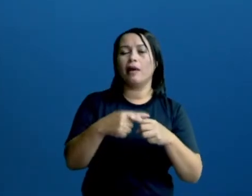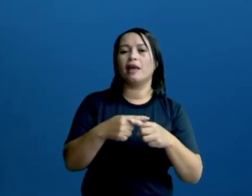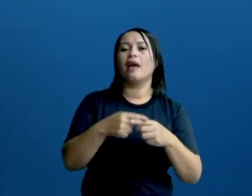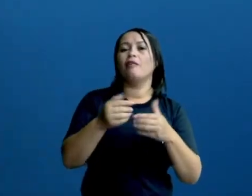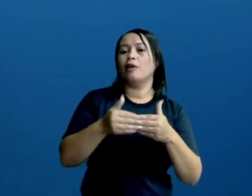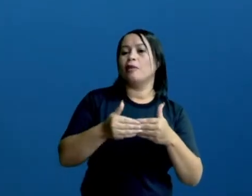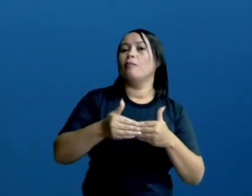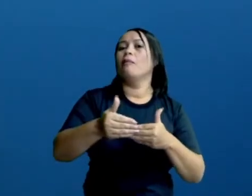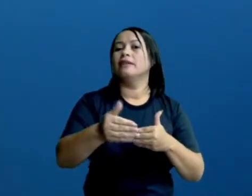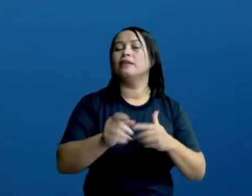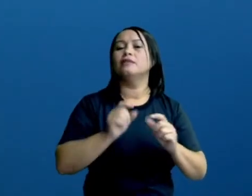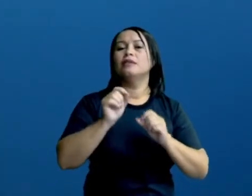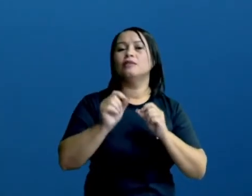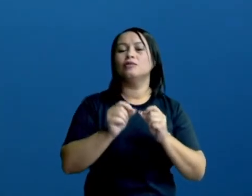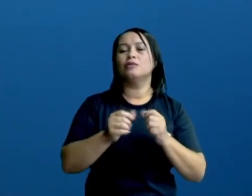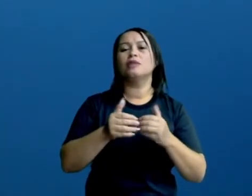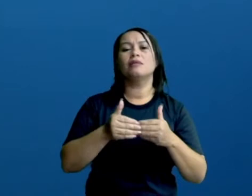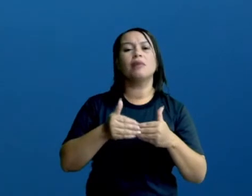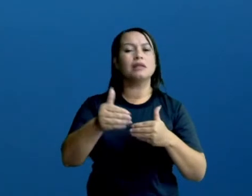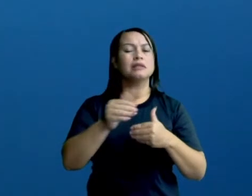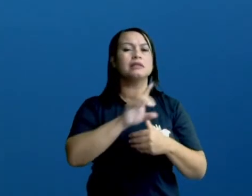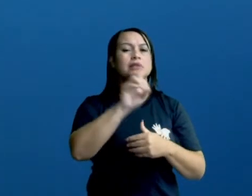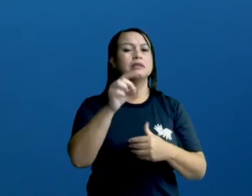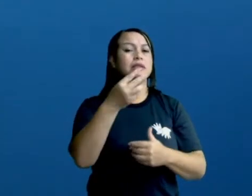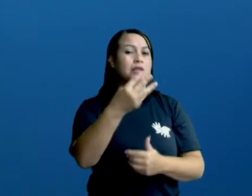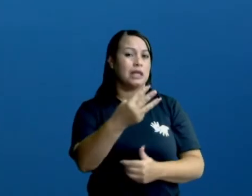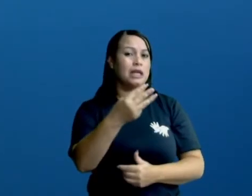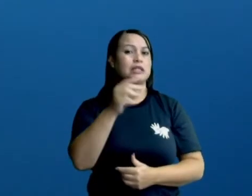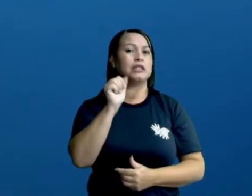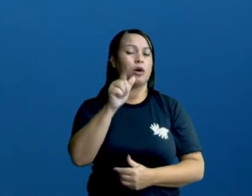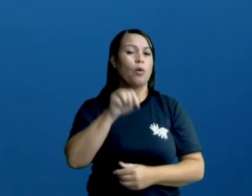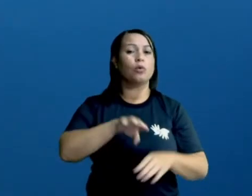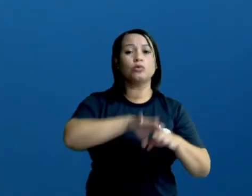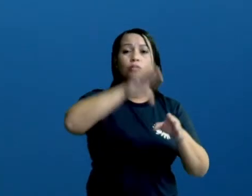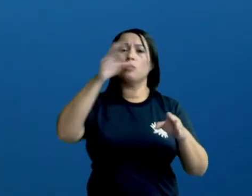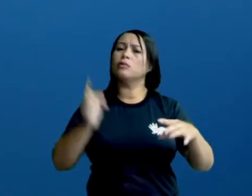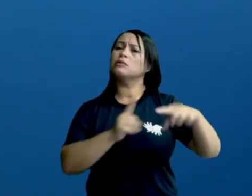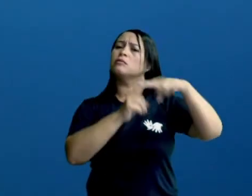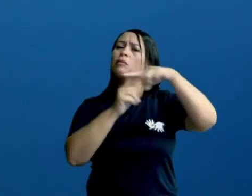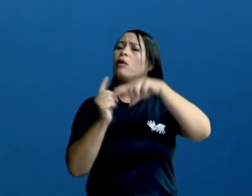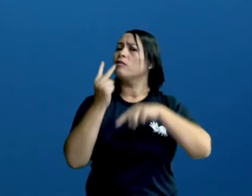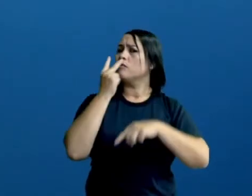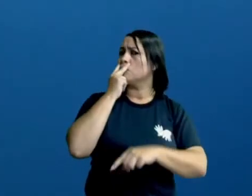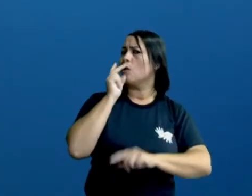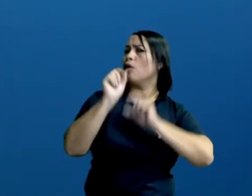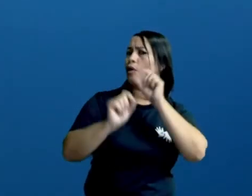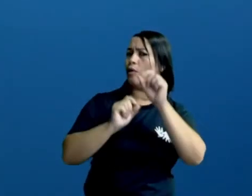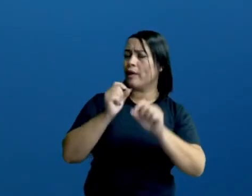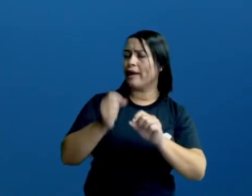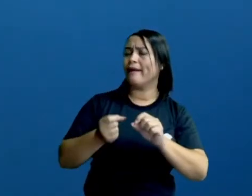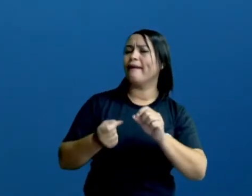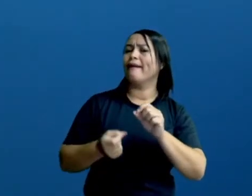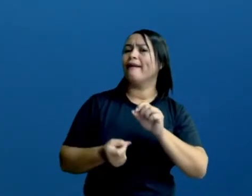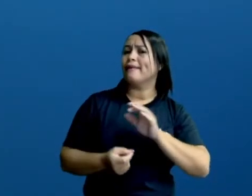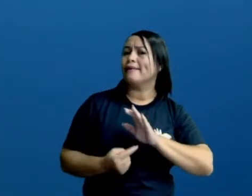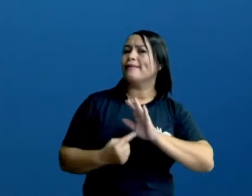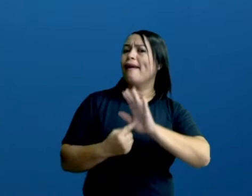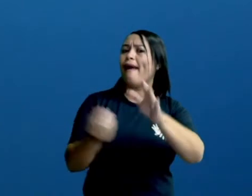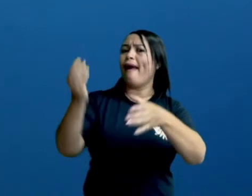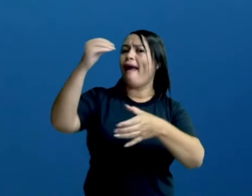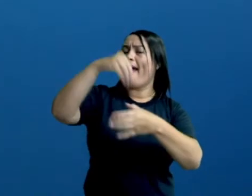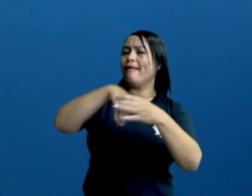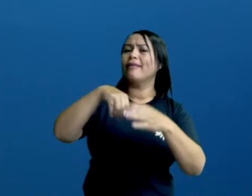partir desse entrave dia 3 de agosto no Monte das Tabocas que Vitória vai entrar para a história do